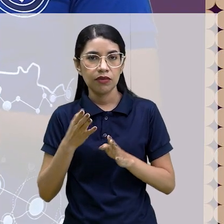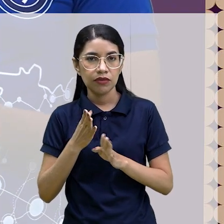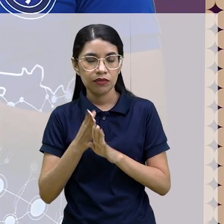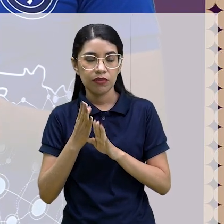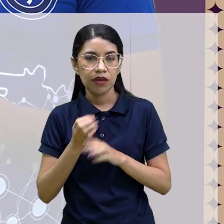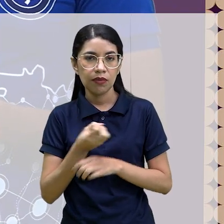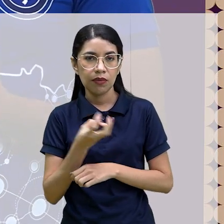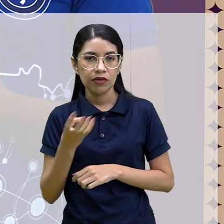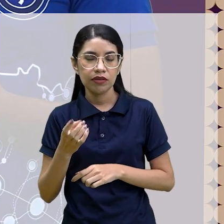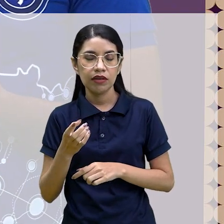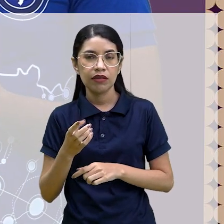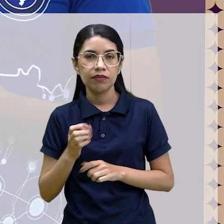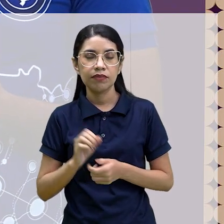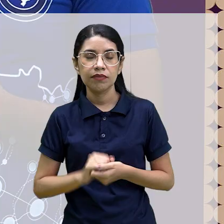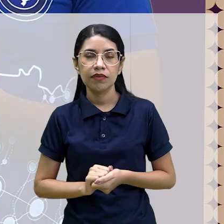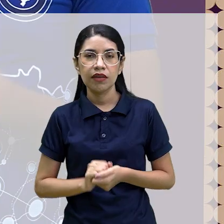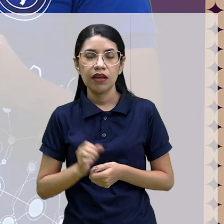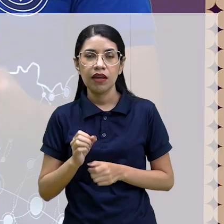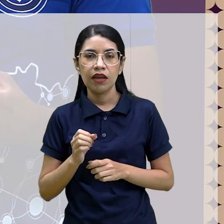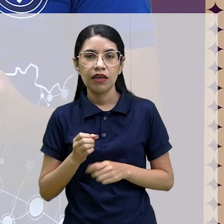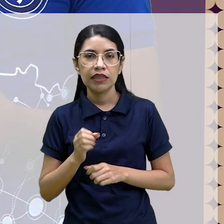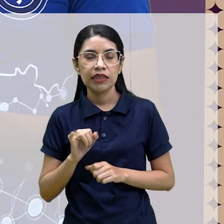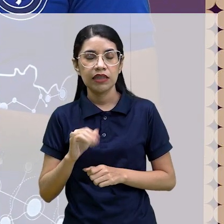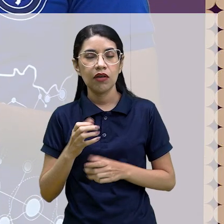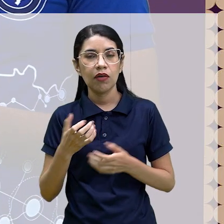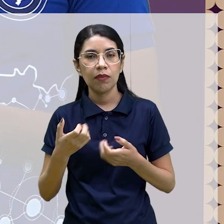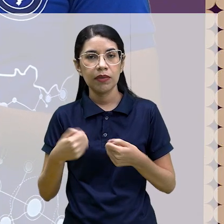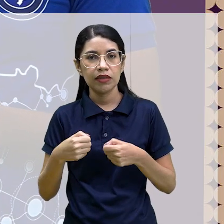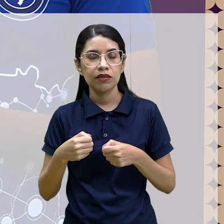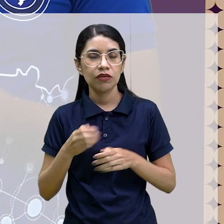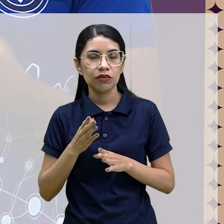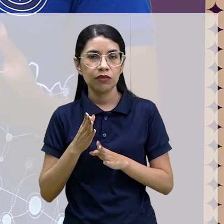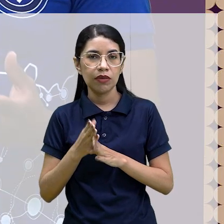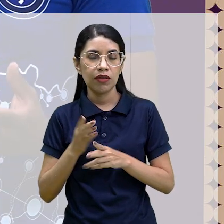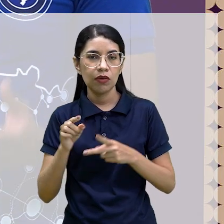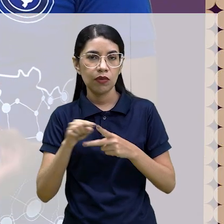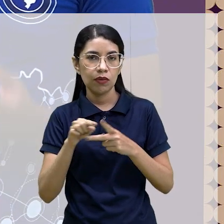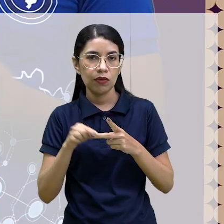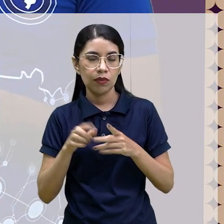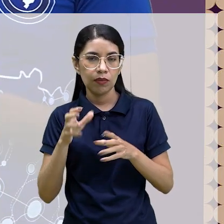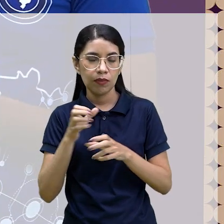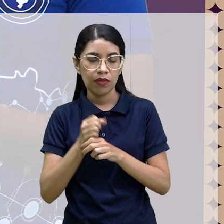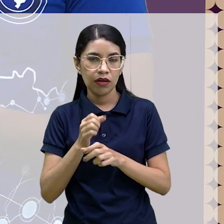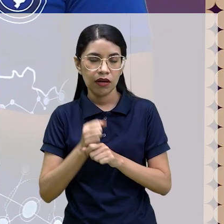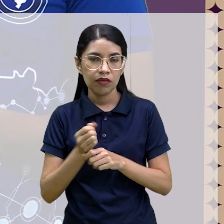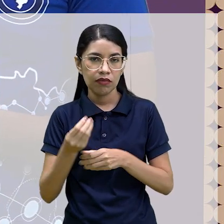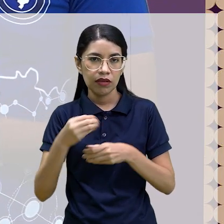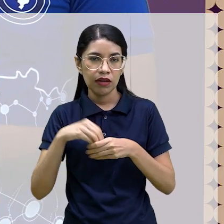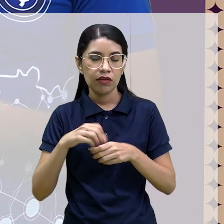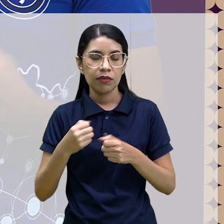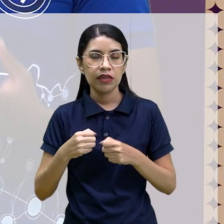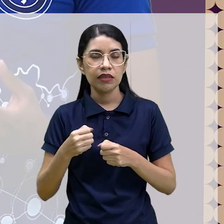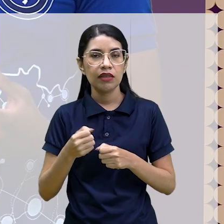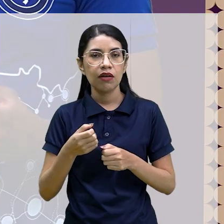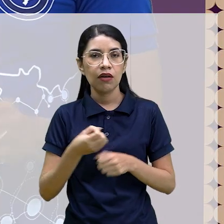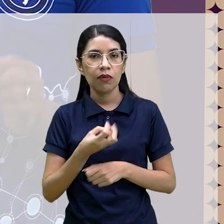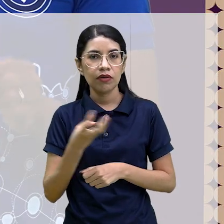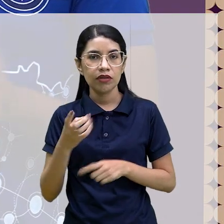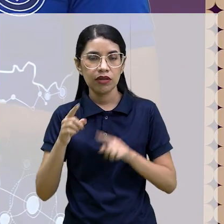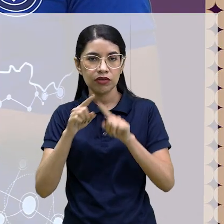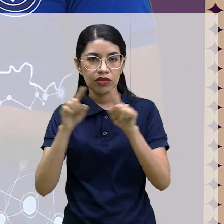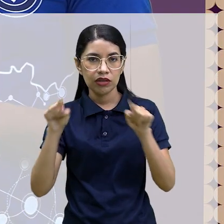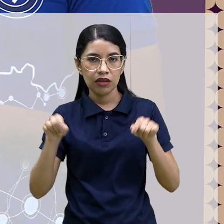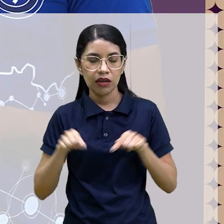dele, número de lados não, a soma dos ângulos internos, eu vou ter que contar o número de lados e